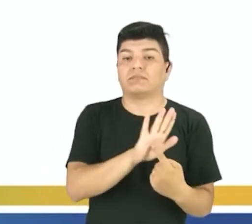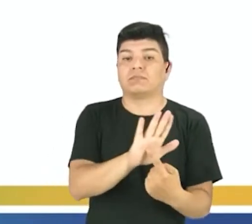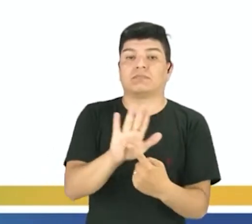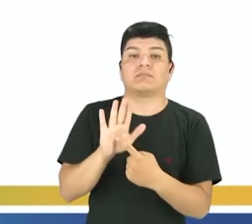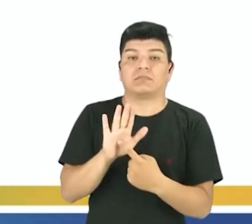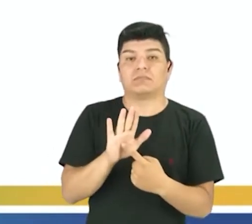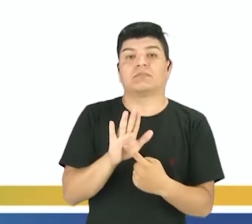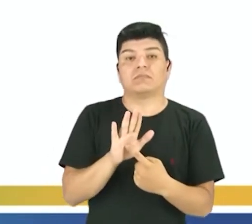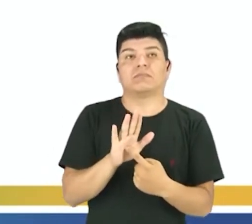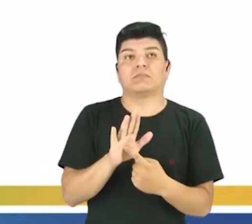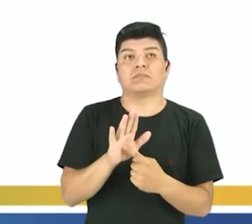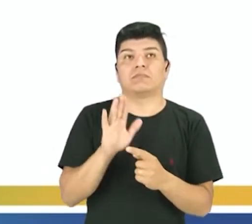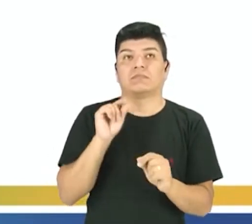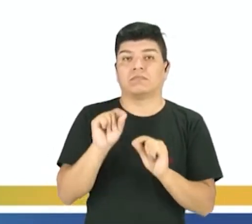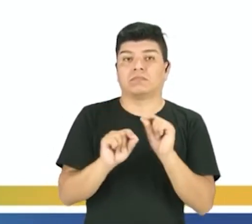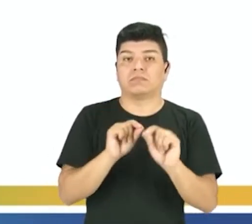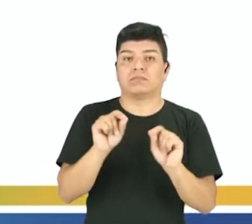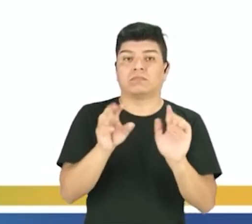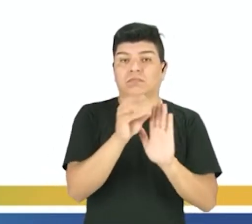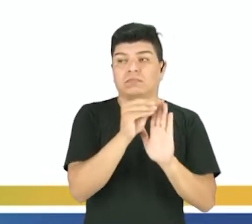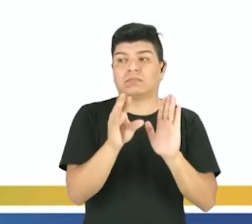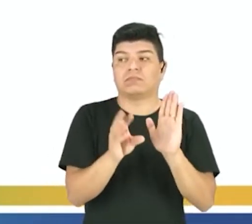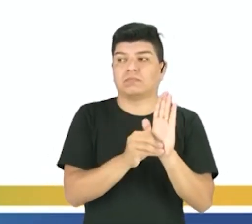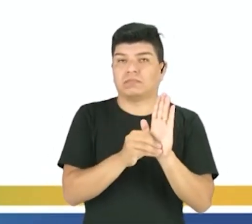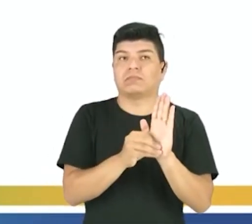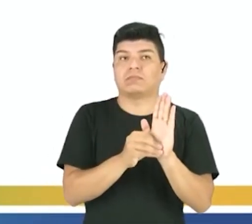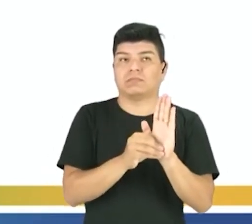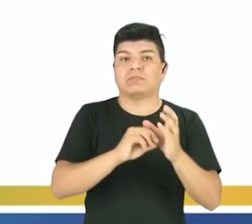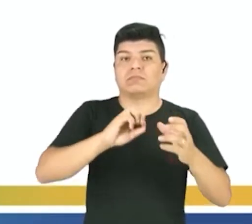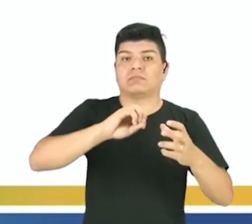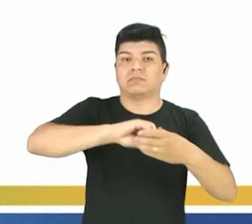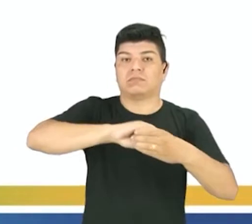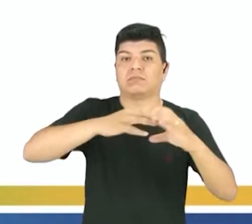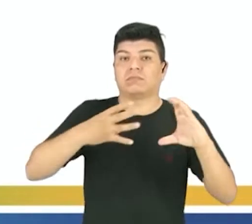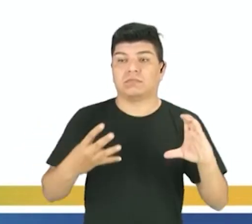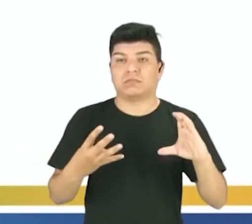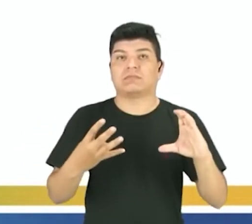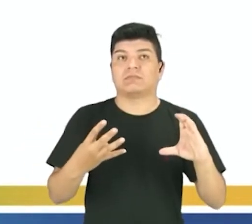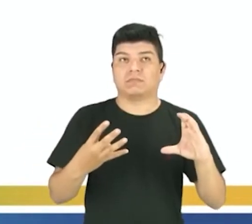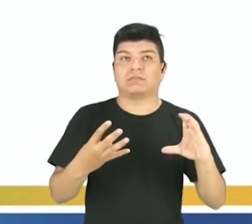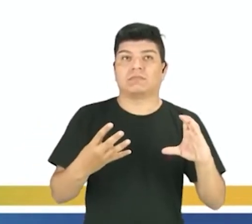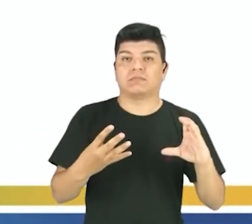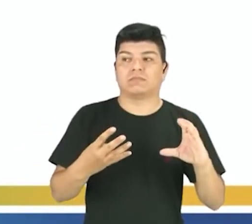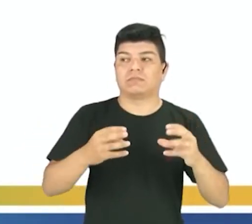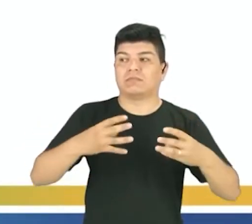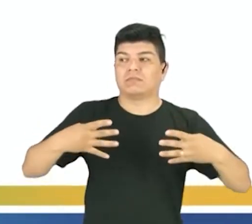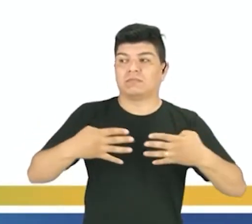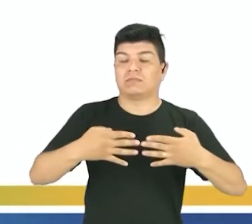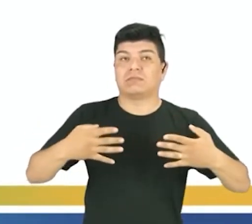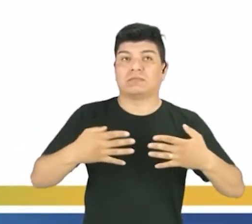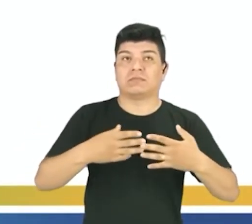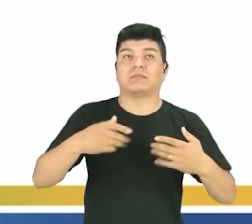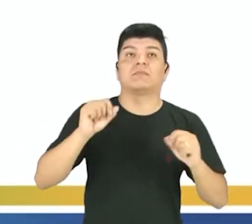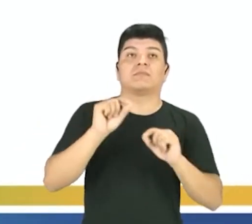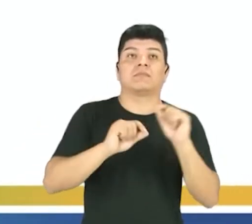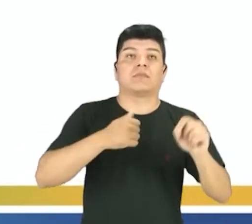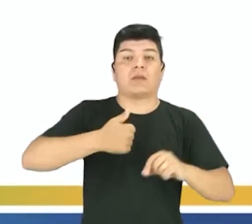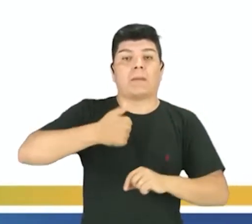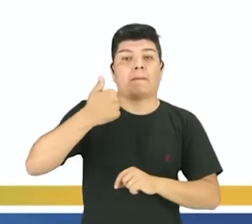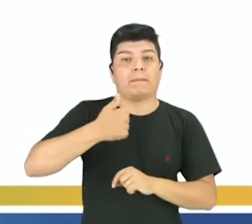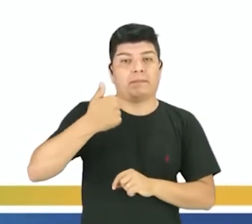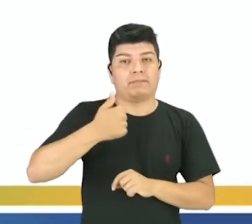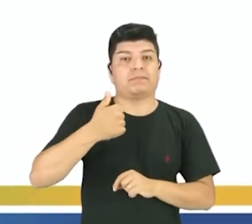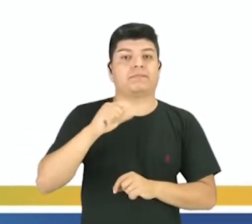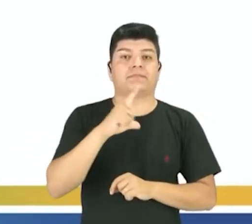mais intrinsecamente esse conteúdo, nós vamos ter as características do tecido meristemático primário,